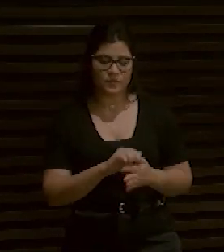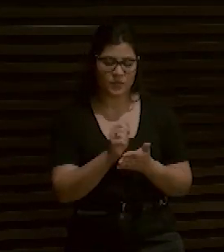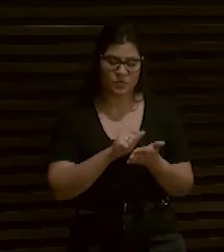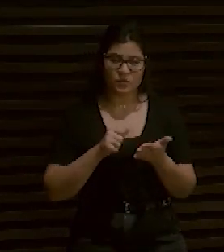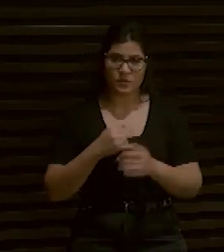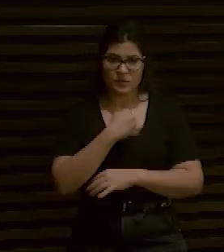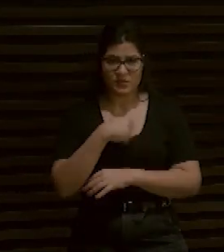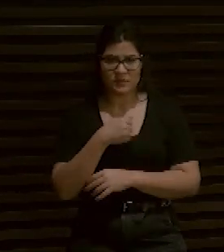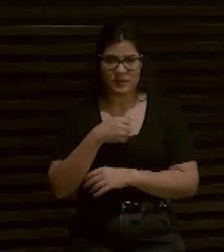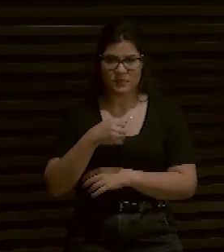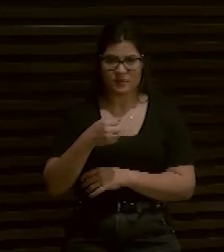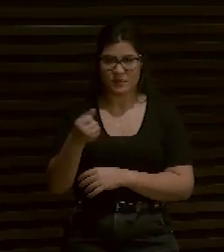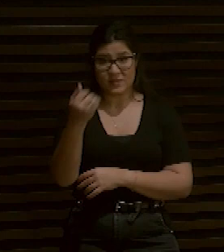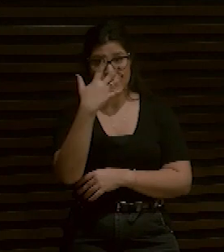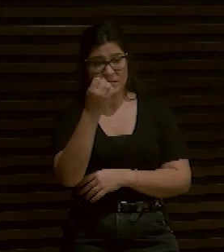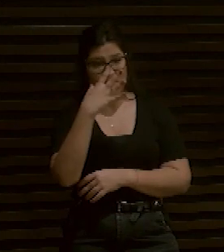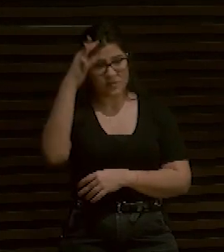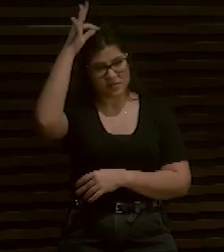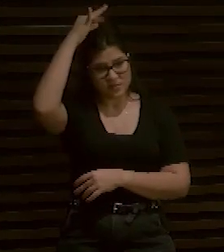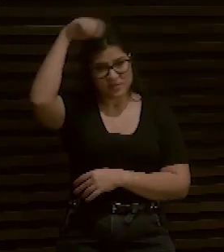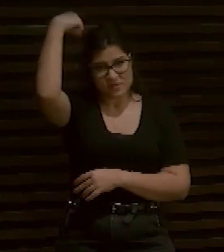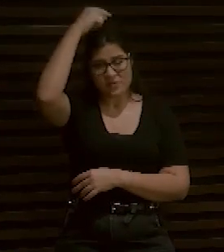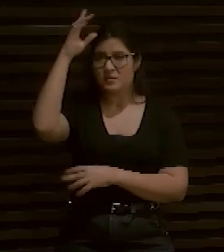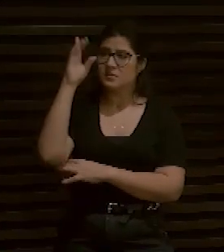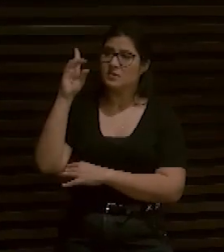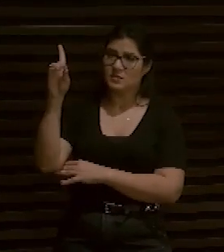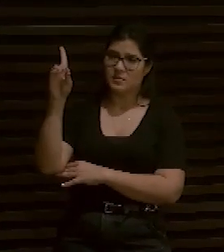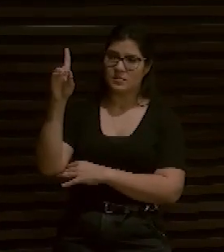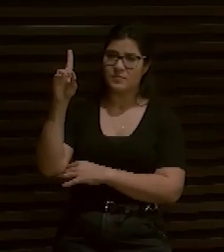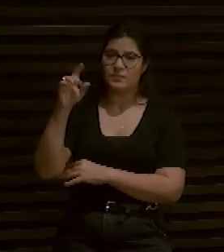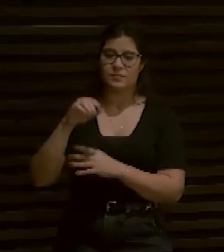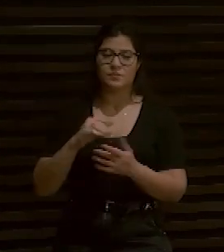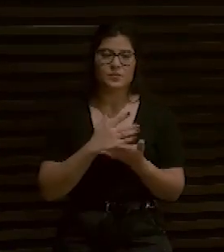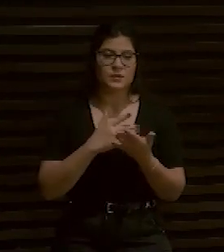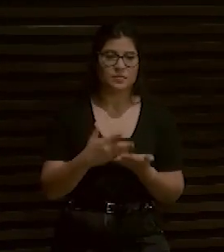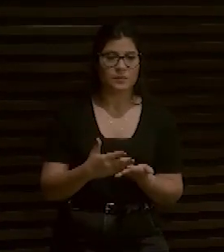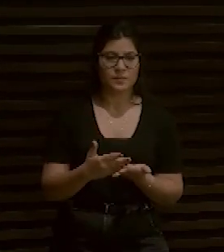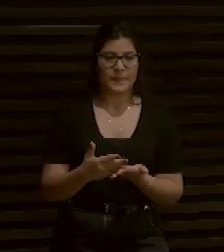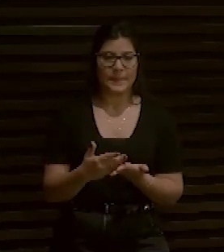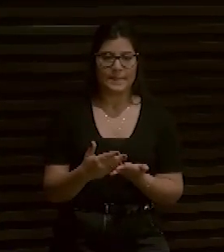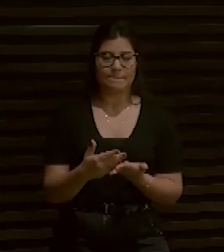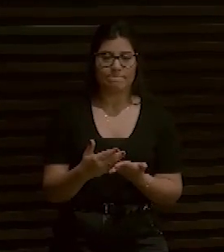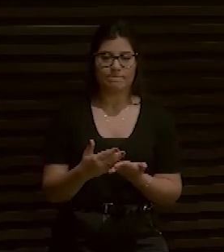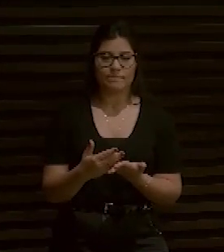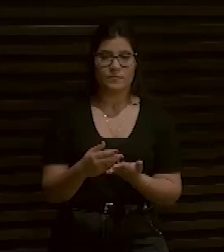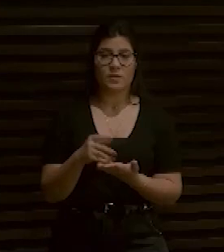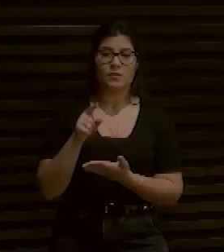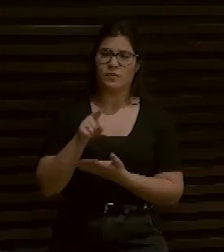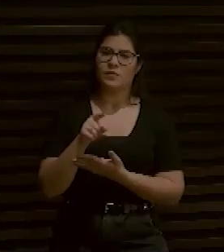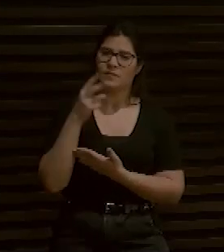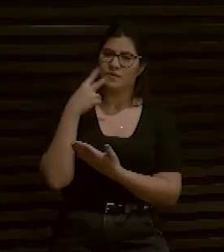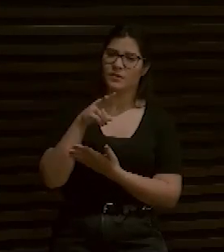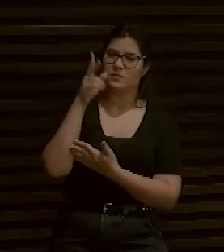que ele foi inspirado pelo Espírito Santo de Deus, quando eu leio esse primeiro verso, é como se eu estivesse lendo aqui agora, e você estivesse ouvindo o Senhor